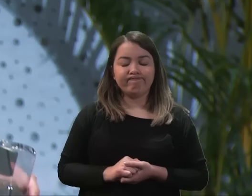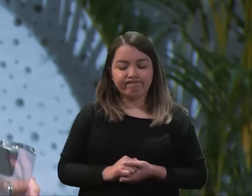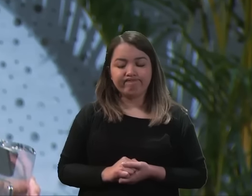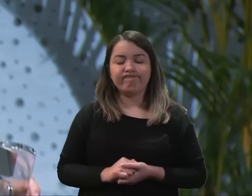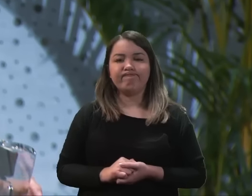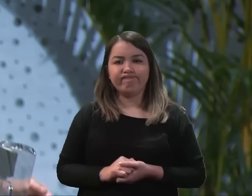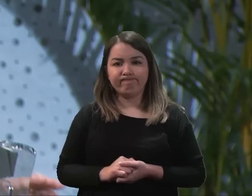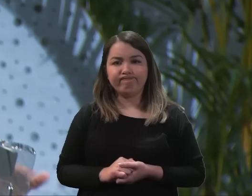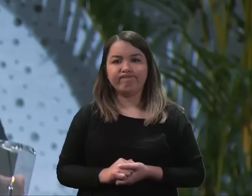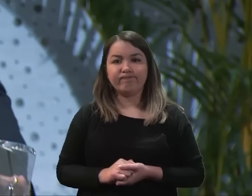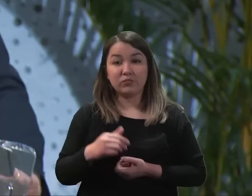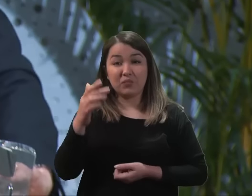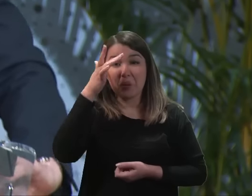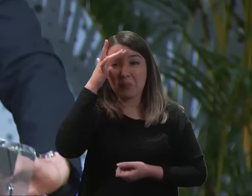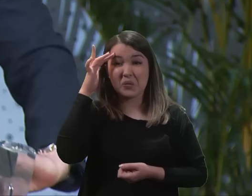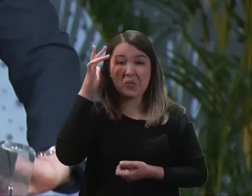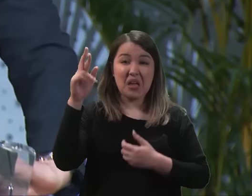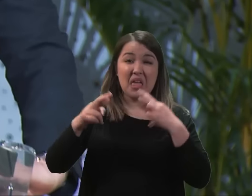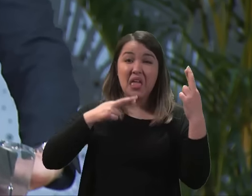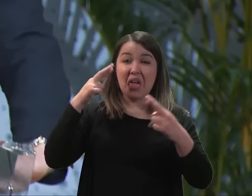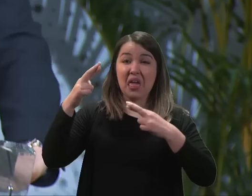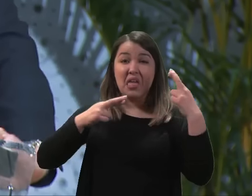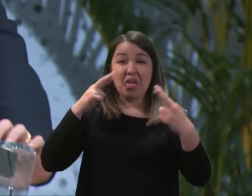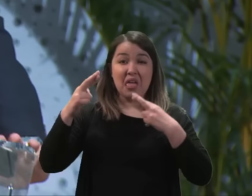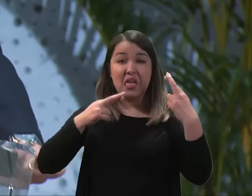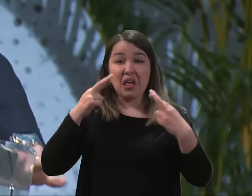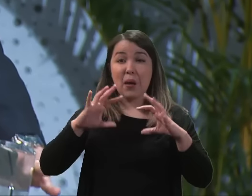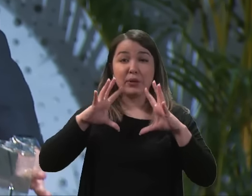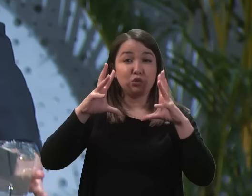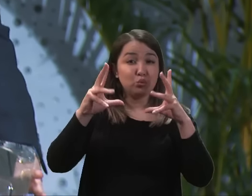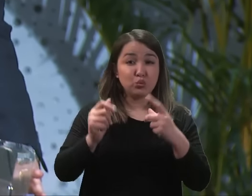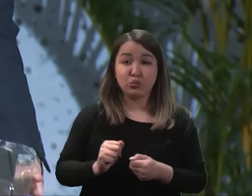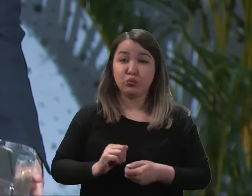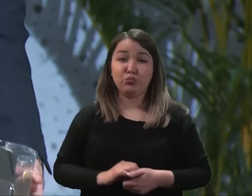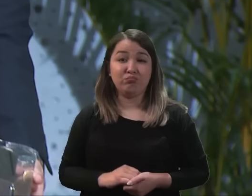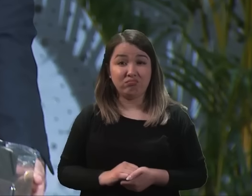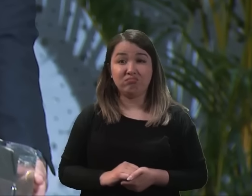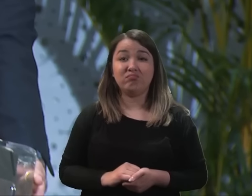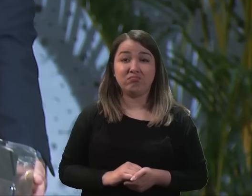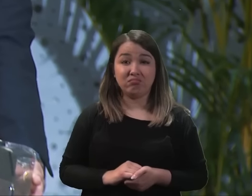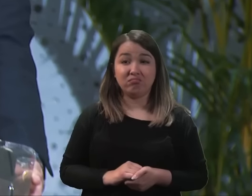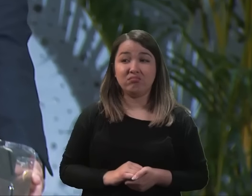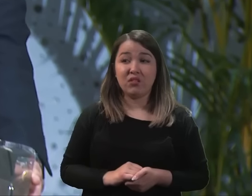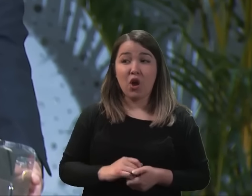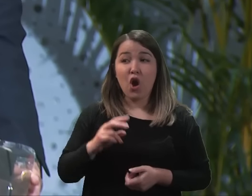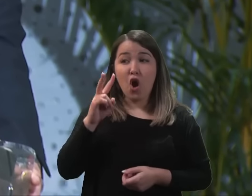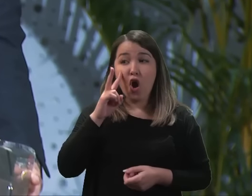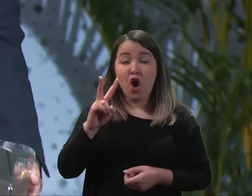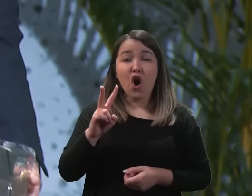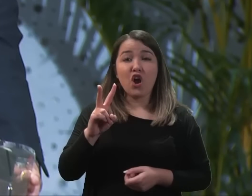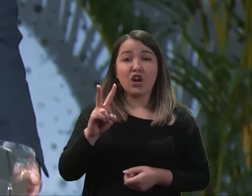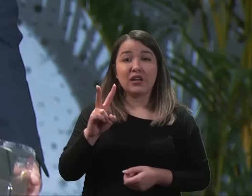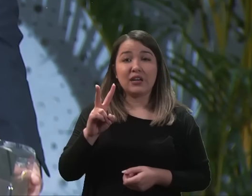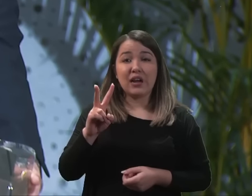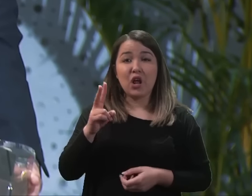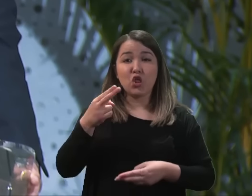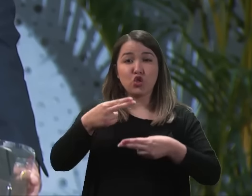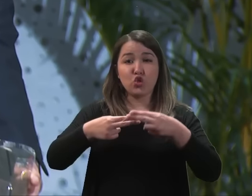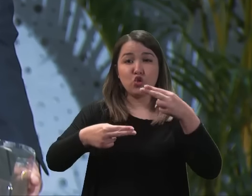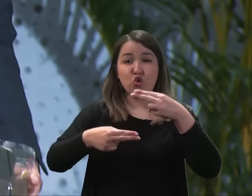murmuradores olha o que diz o livro de números capítulo 14 versículo 35 a